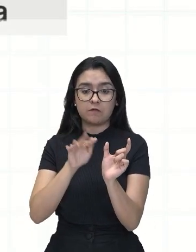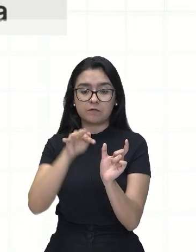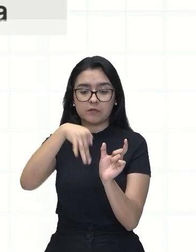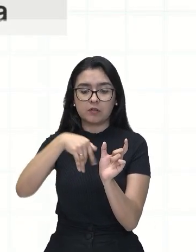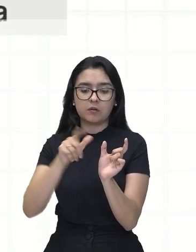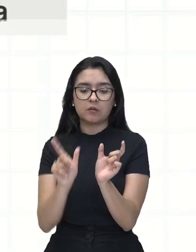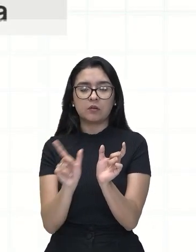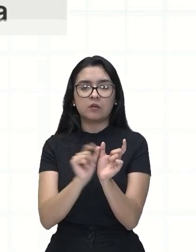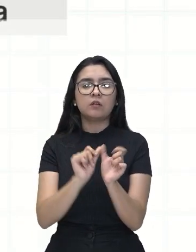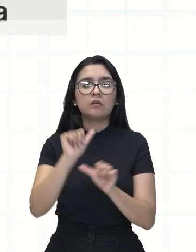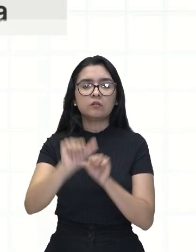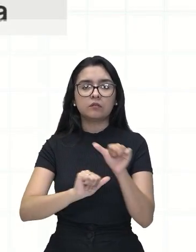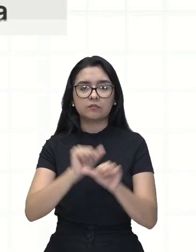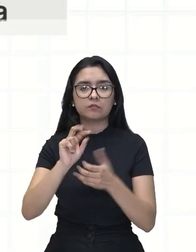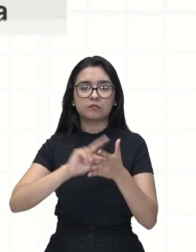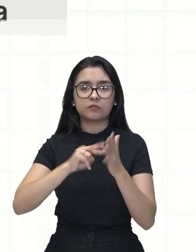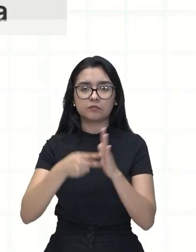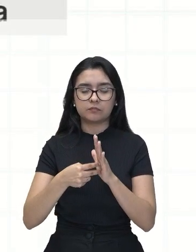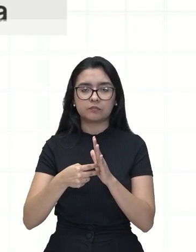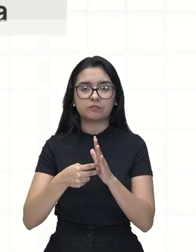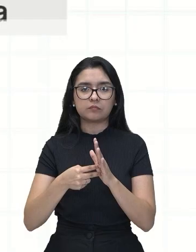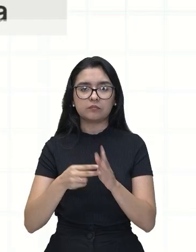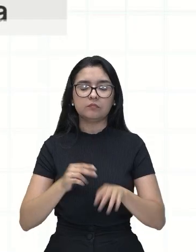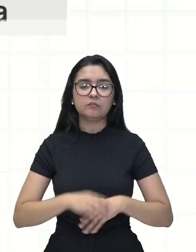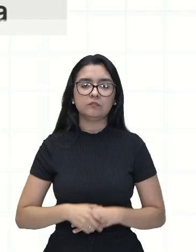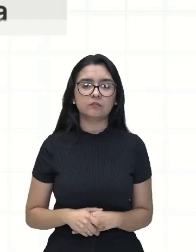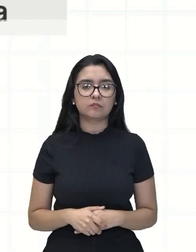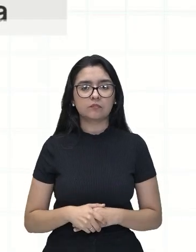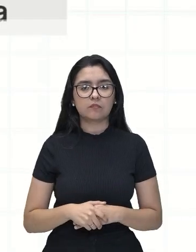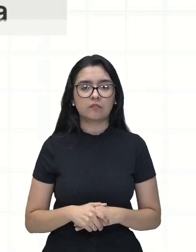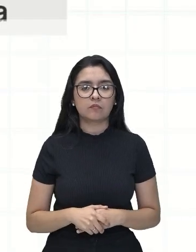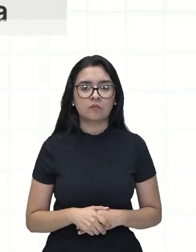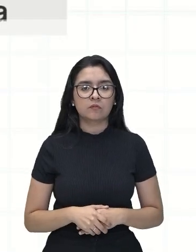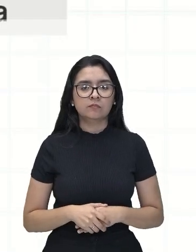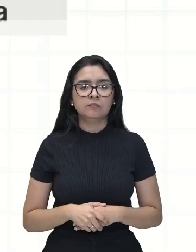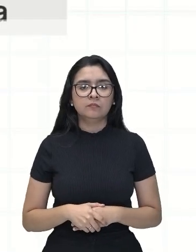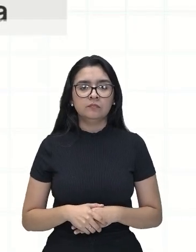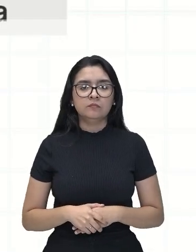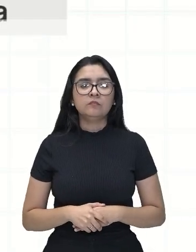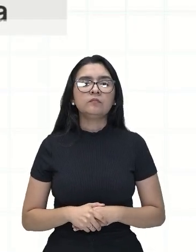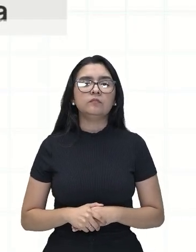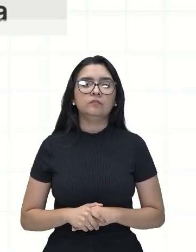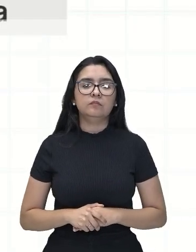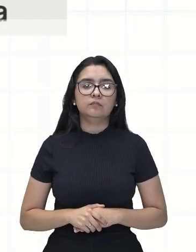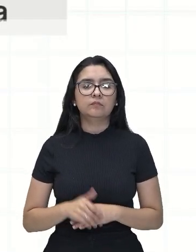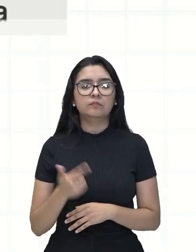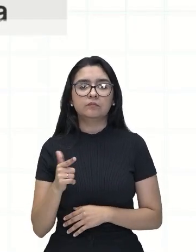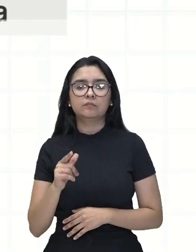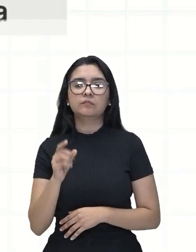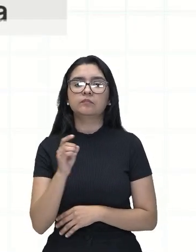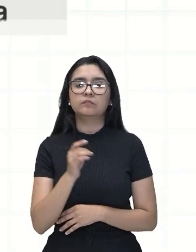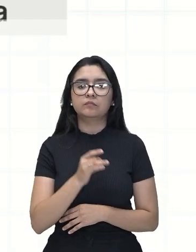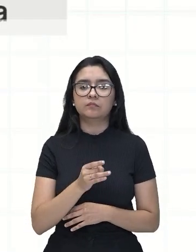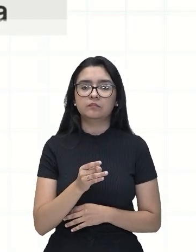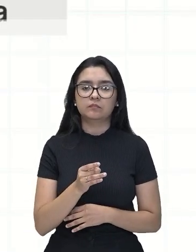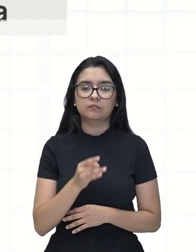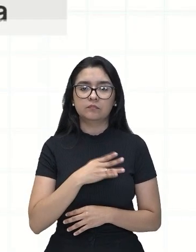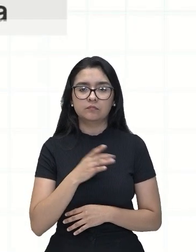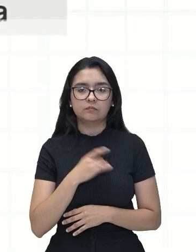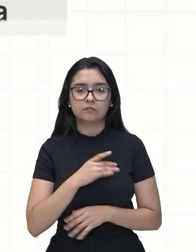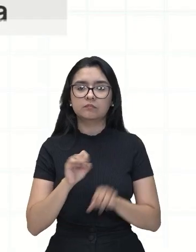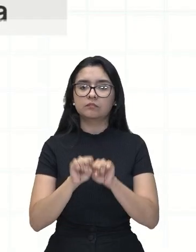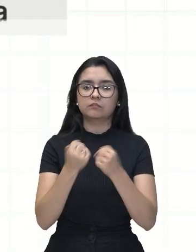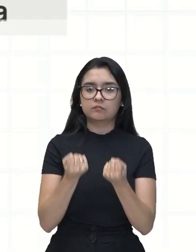que transformam aí o seu significado, né? Então, fearless, sem medo, breakable,